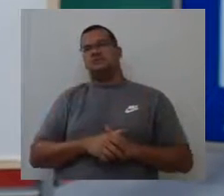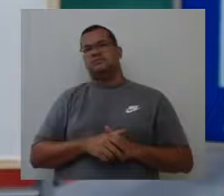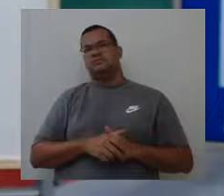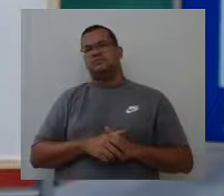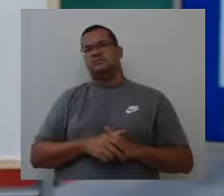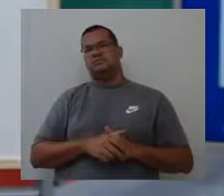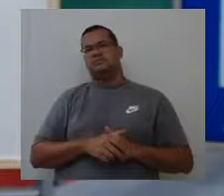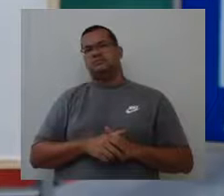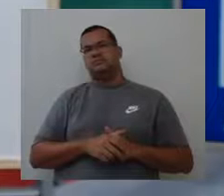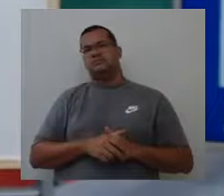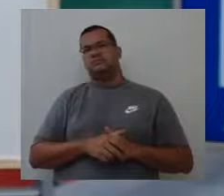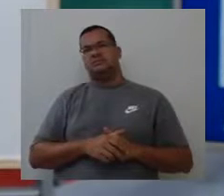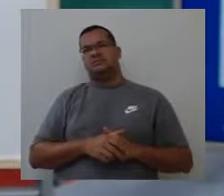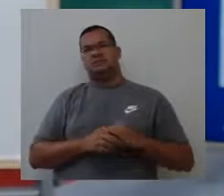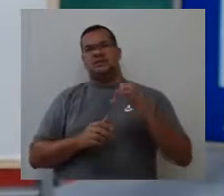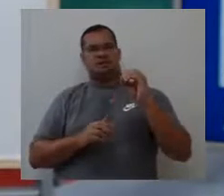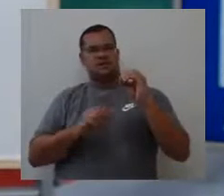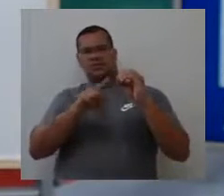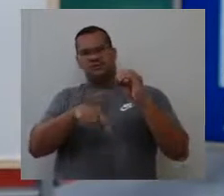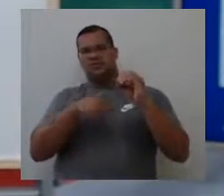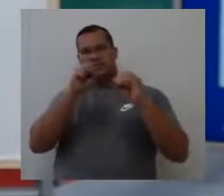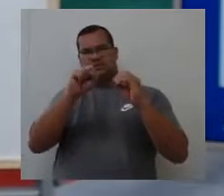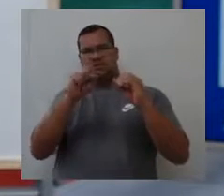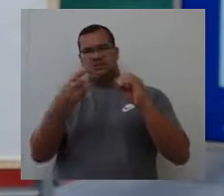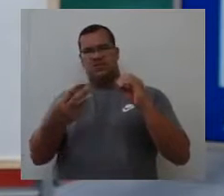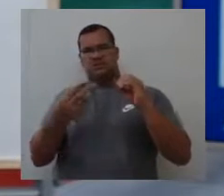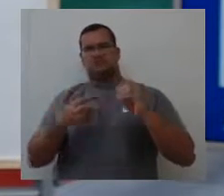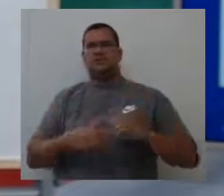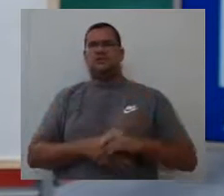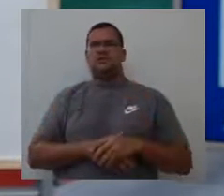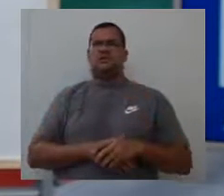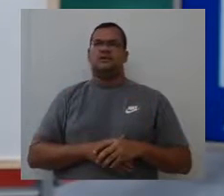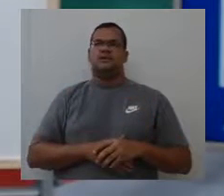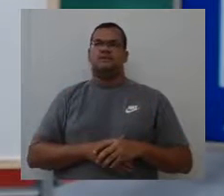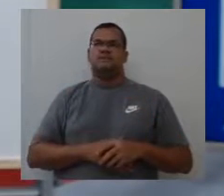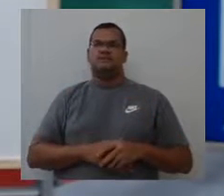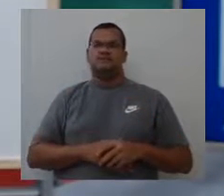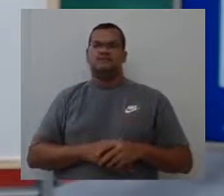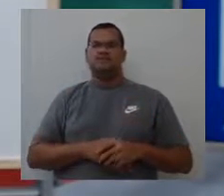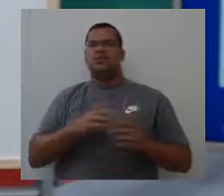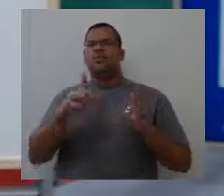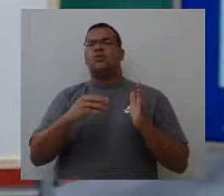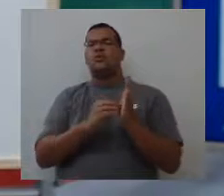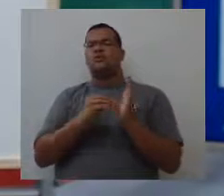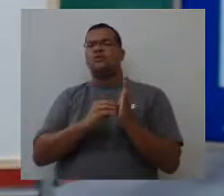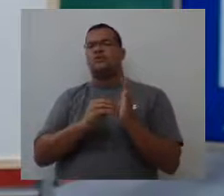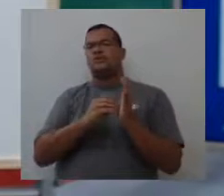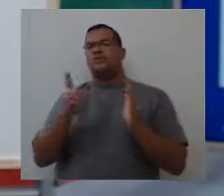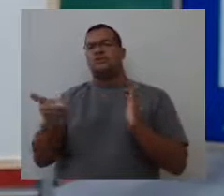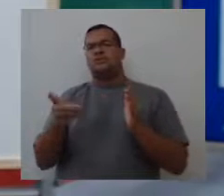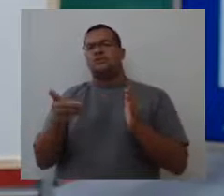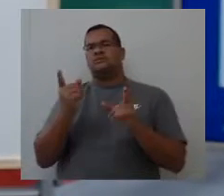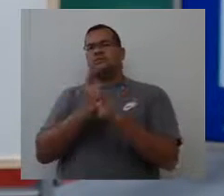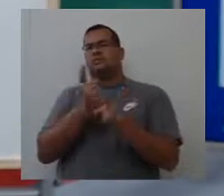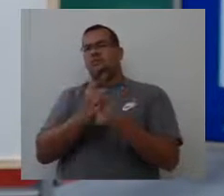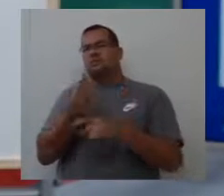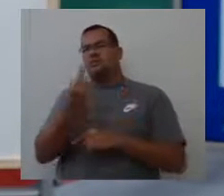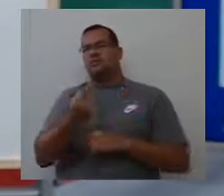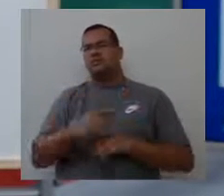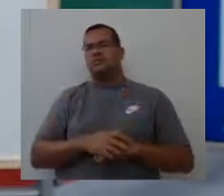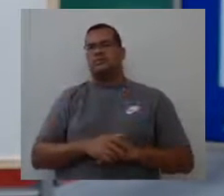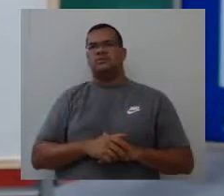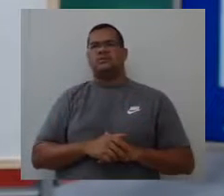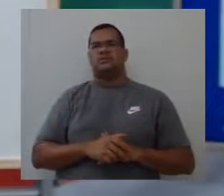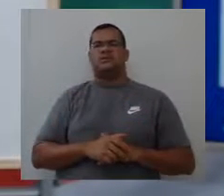ó, 0,83, tá? Então eu tenho aqui, ó, quanto falta de 0,83 para encontrar 1? Muito